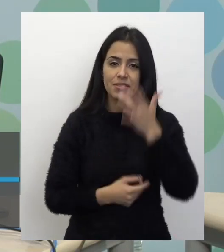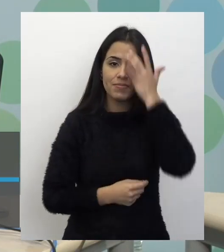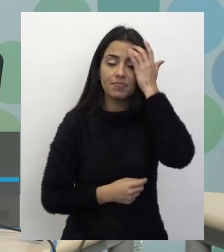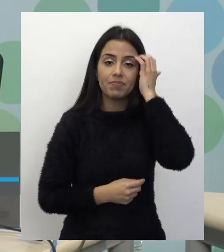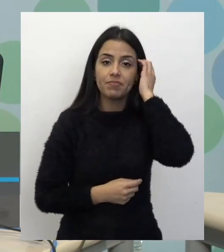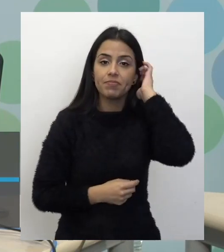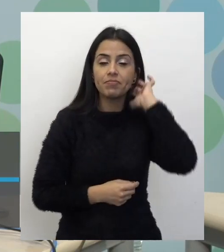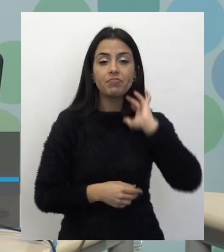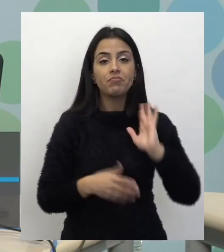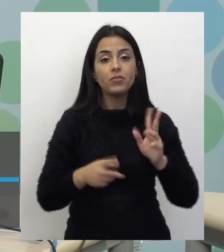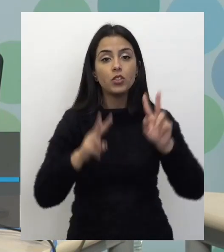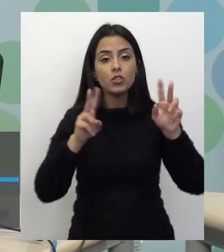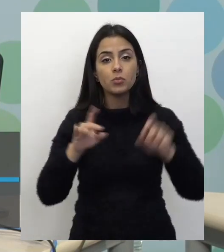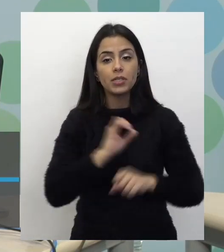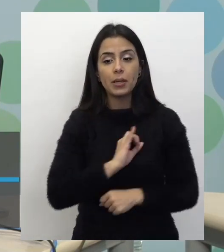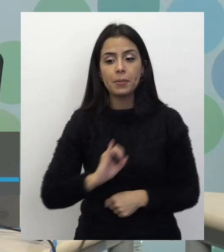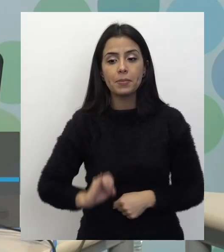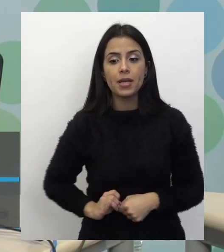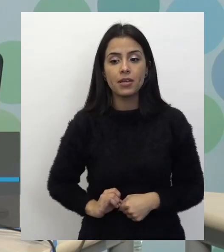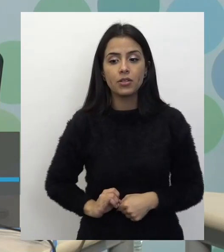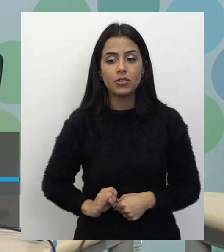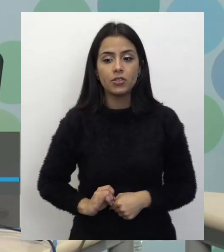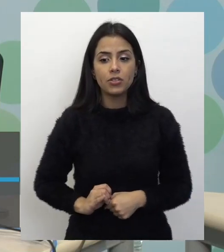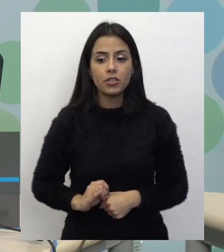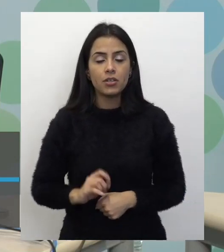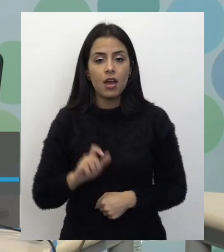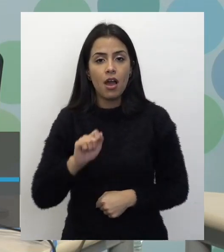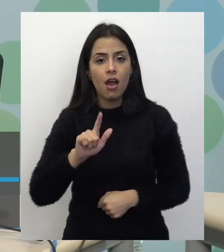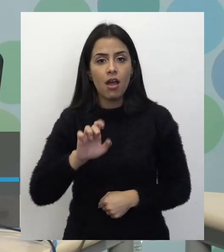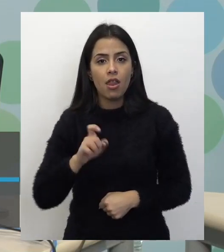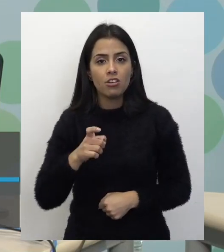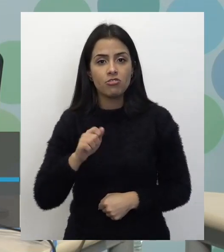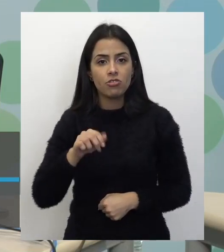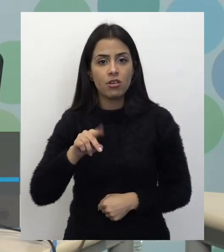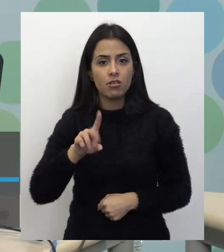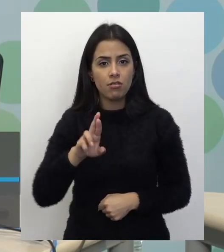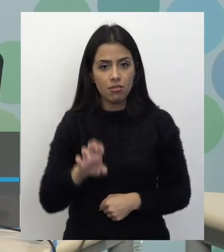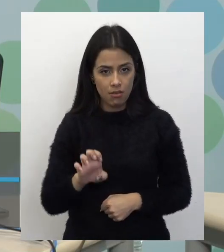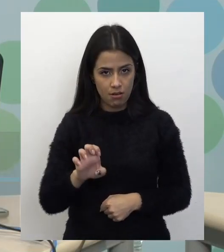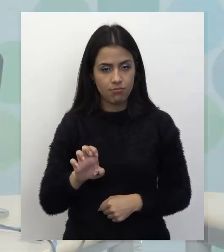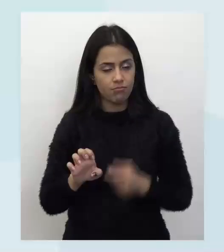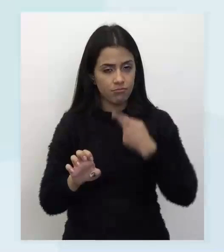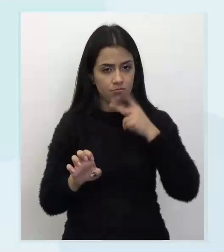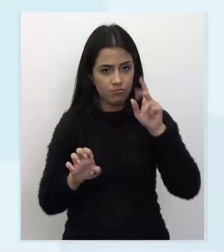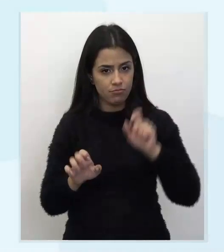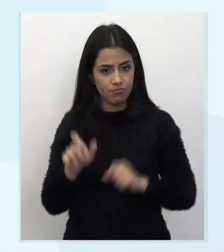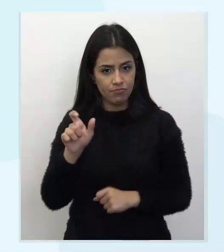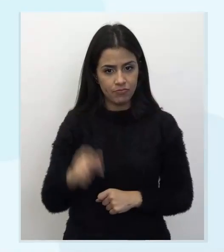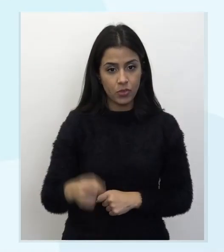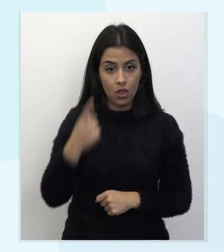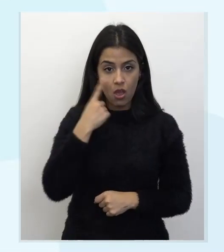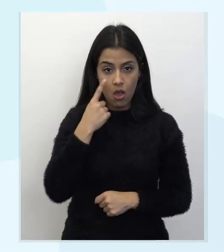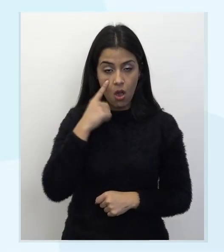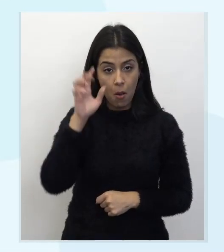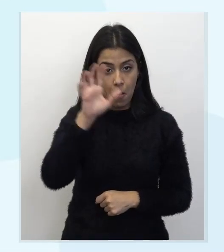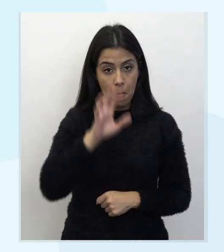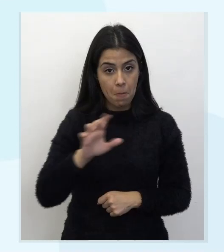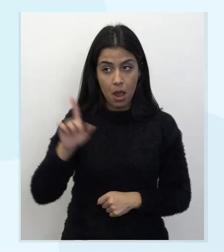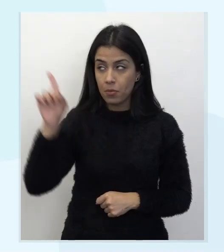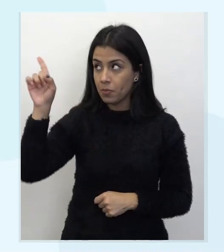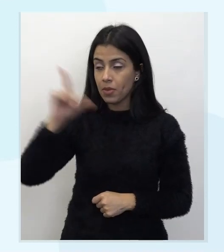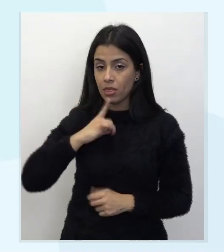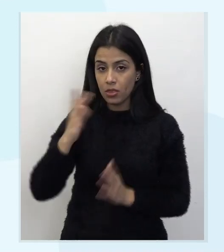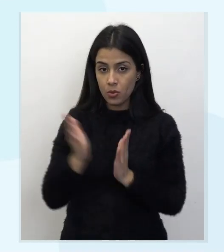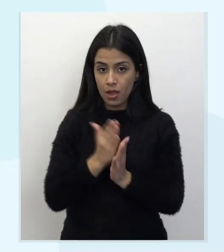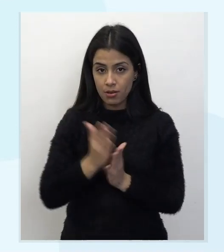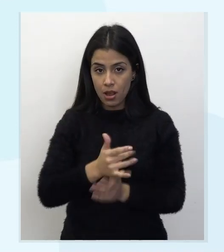falando em Império de Alexandre e falando também no caderno do aluno que eu mencionei para vocês, este mapa que vai aparecer aí está no caderno do aluno, tá?